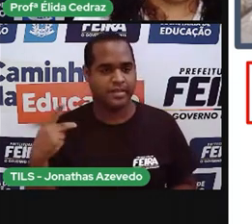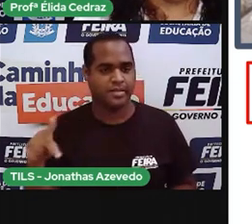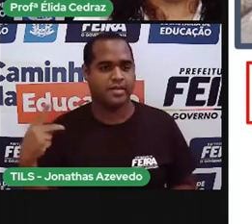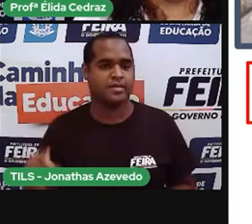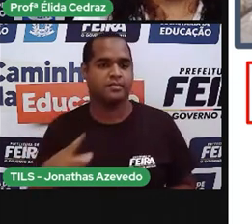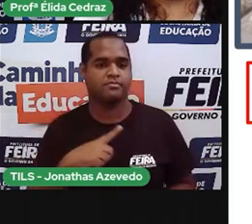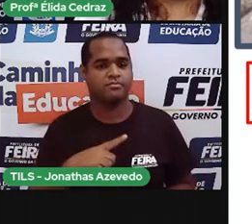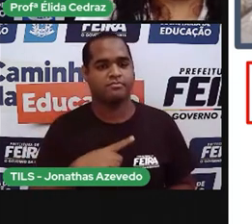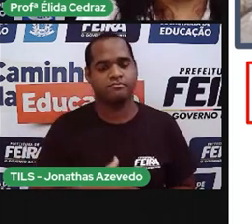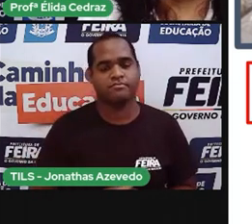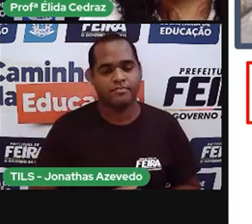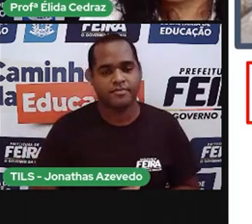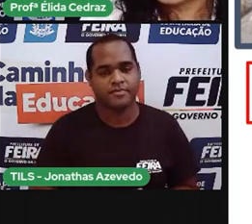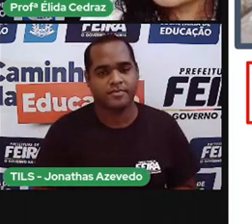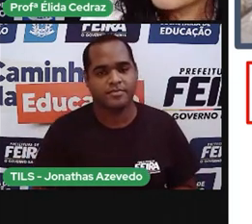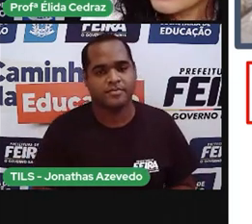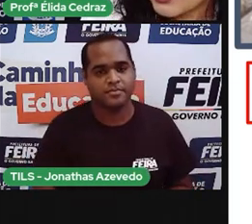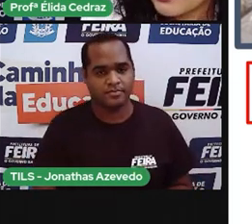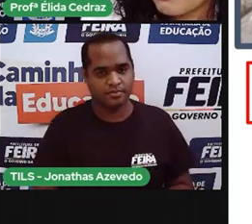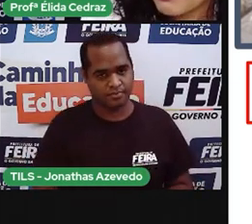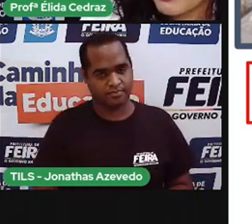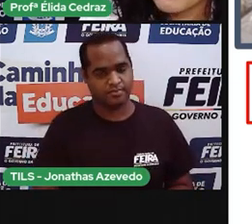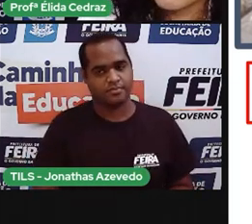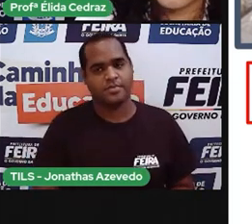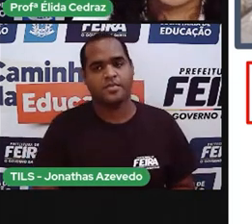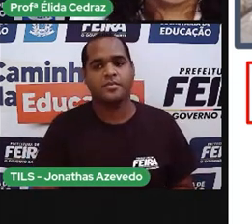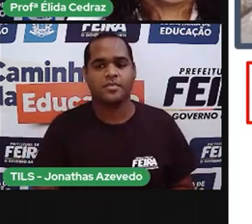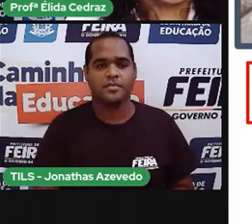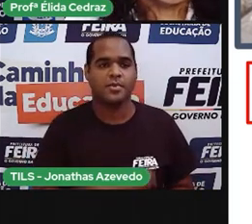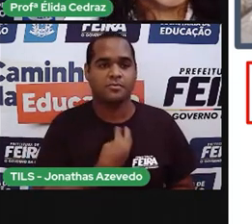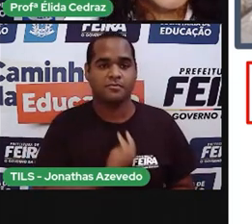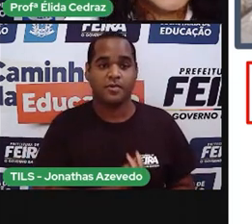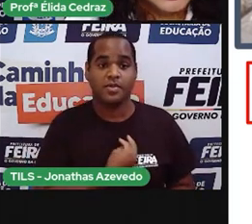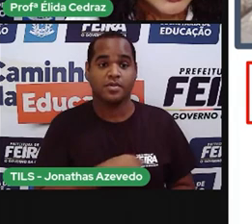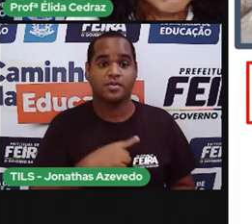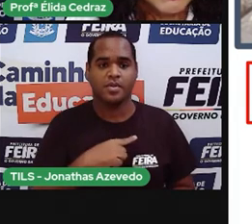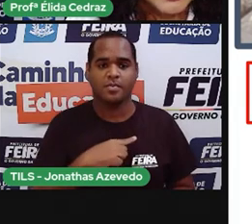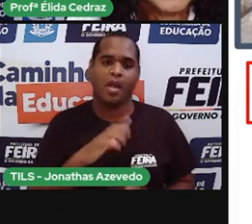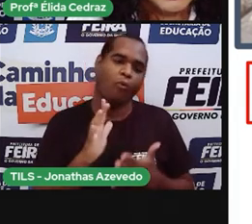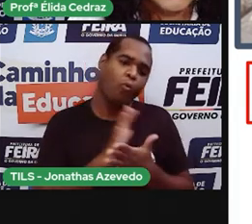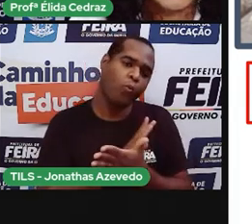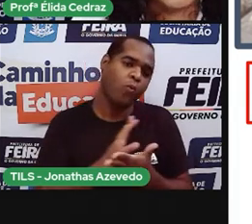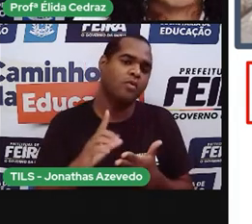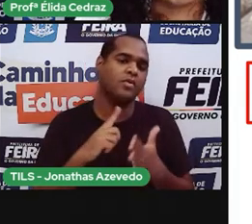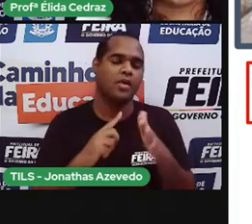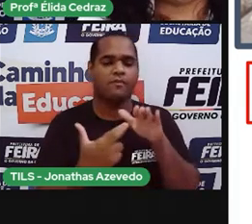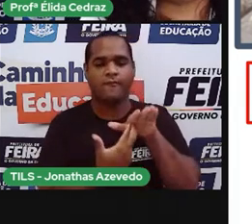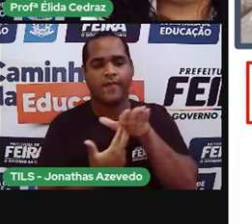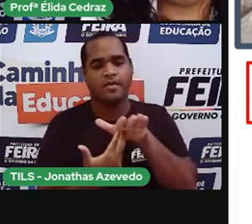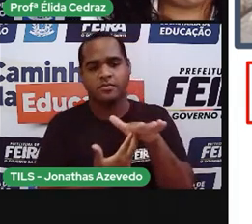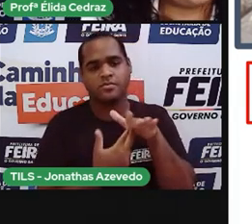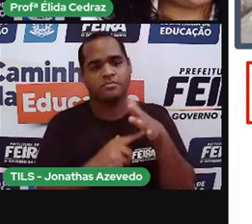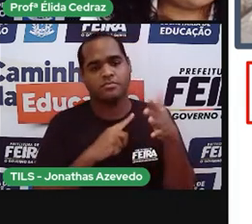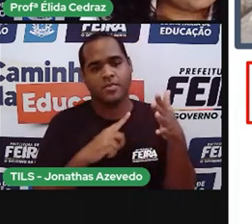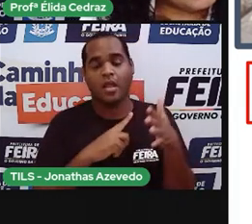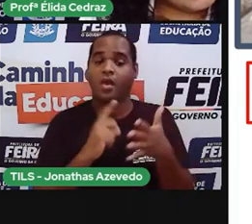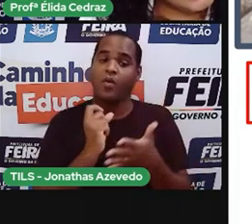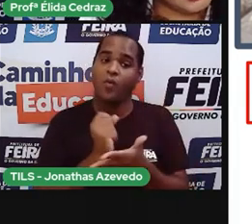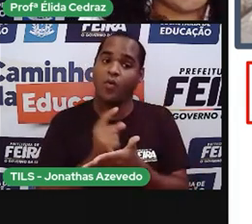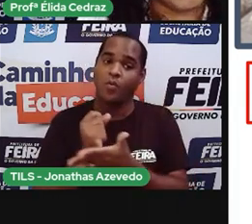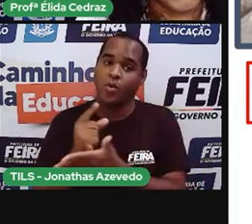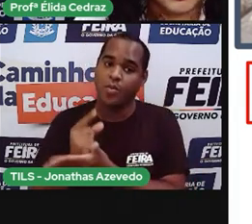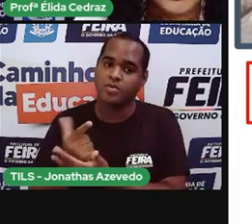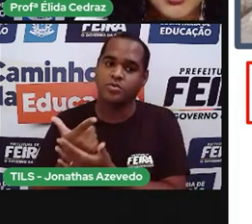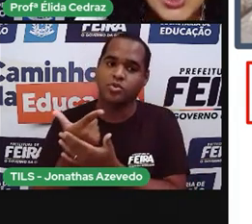daquela verdura. E existem também itens na feira que nós compramos por